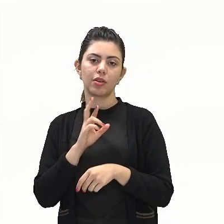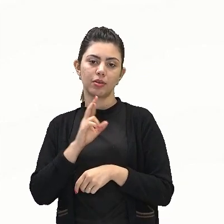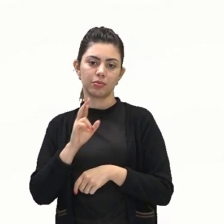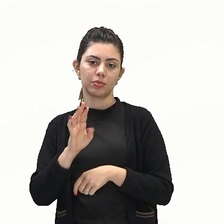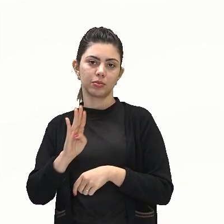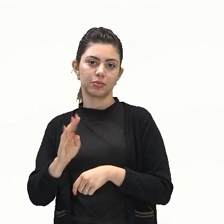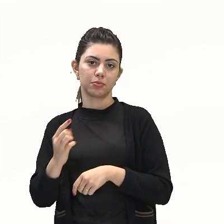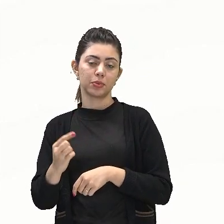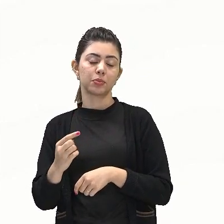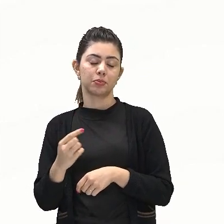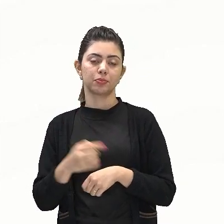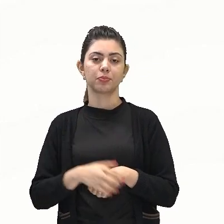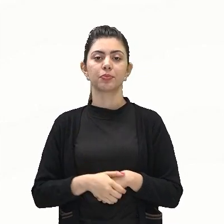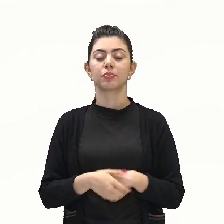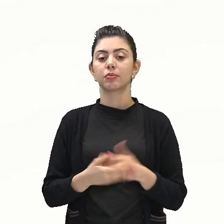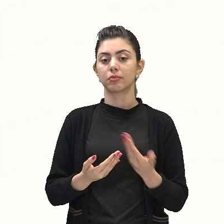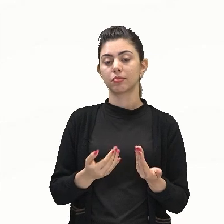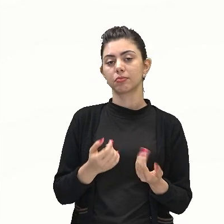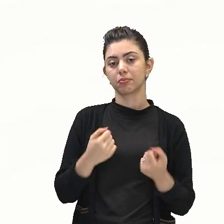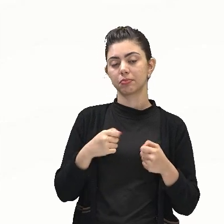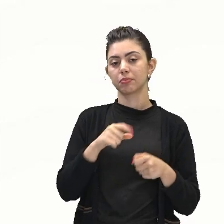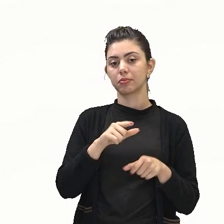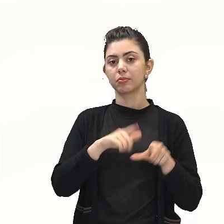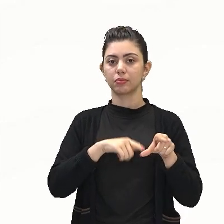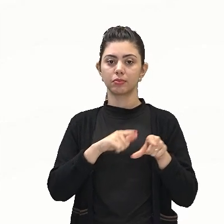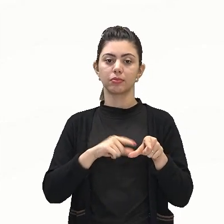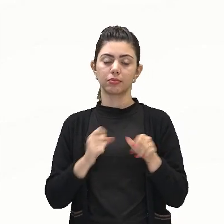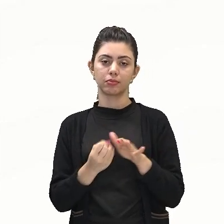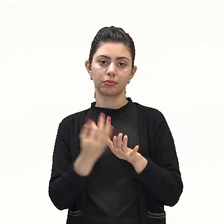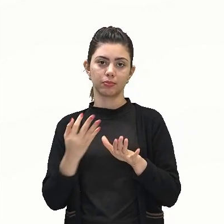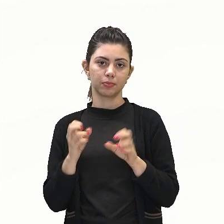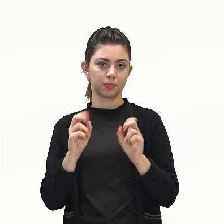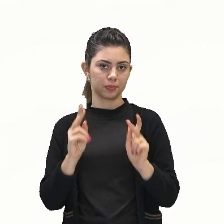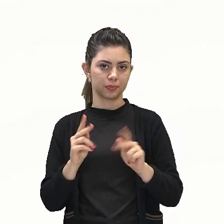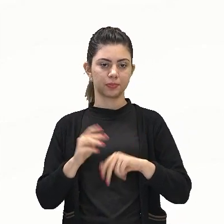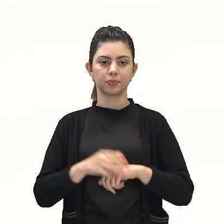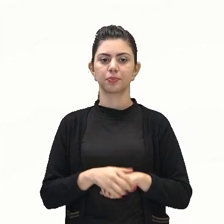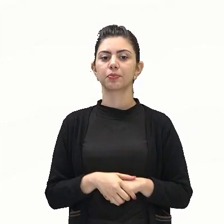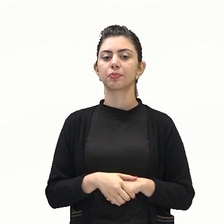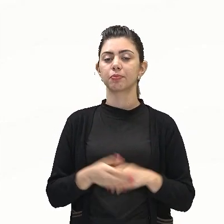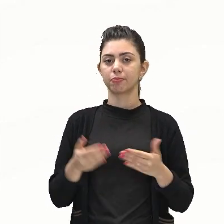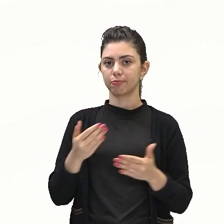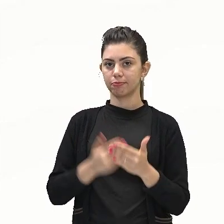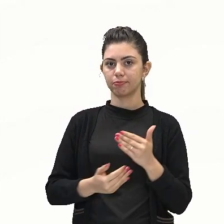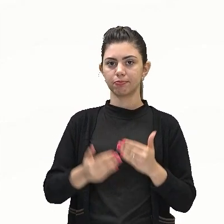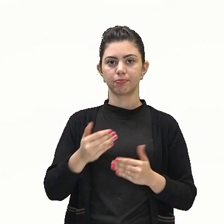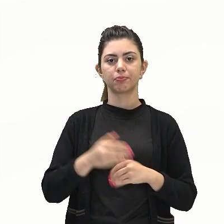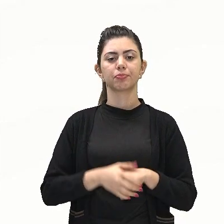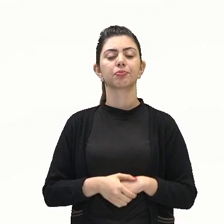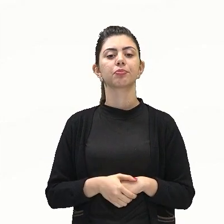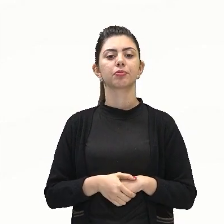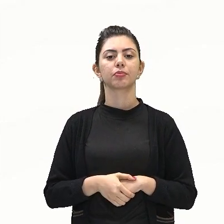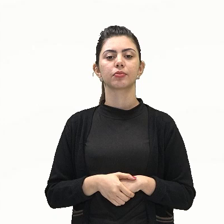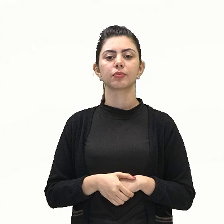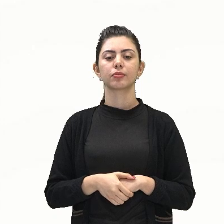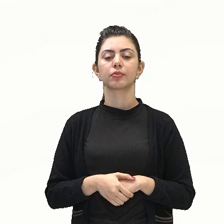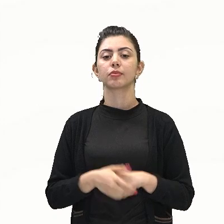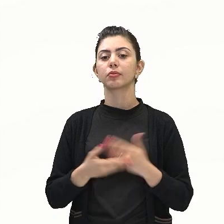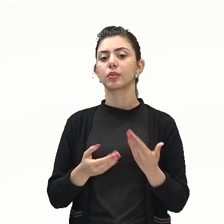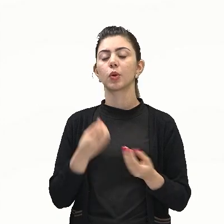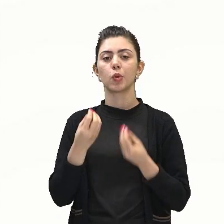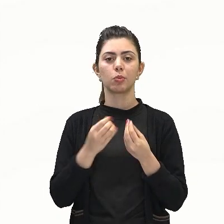minha quantidade de incógnitas. Tudo bem? Seguindo em frente, o que a gente fez aqui? A gente